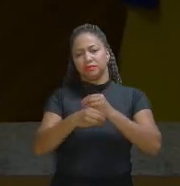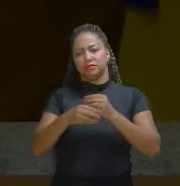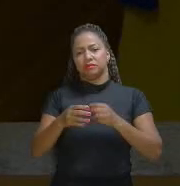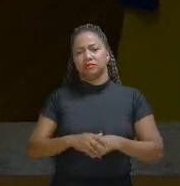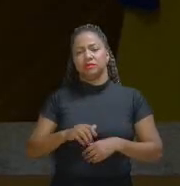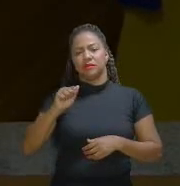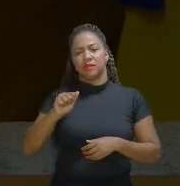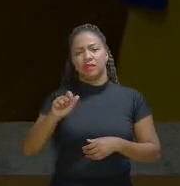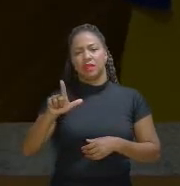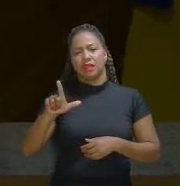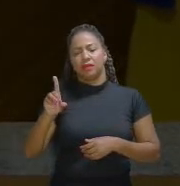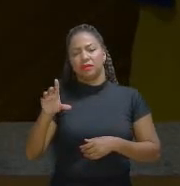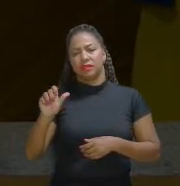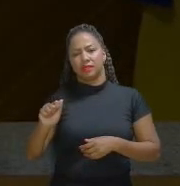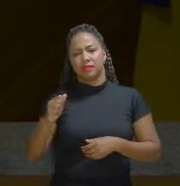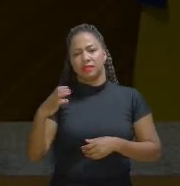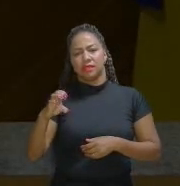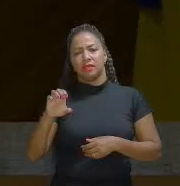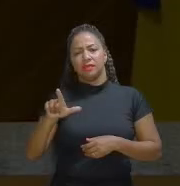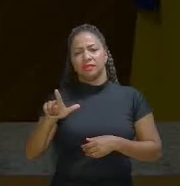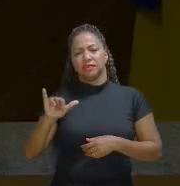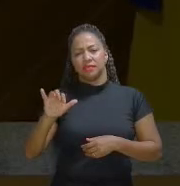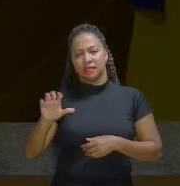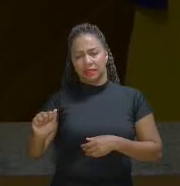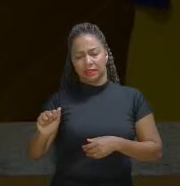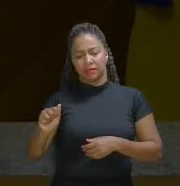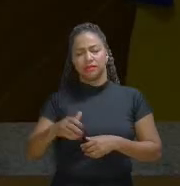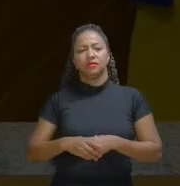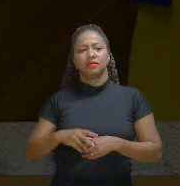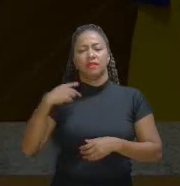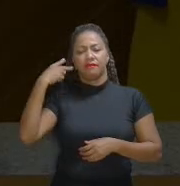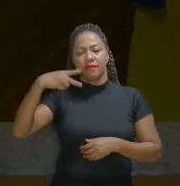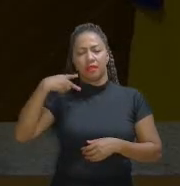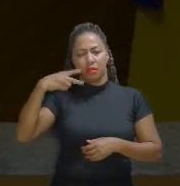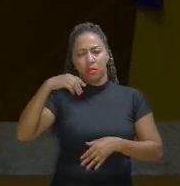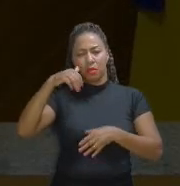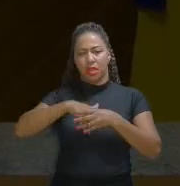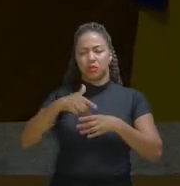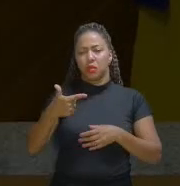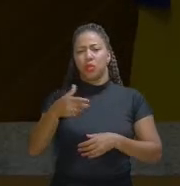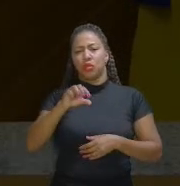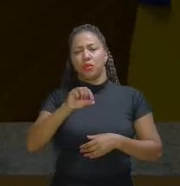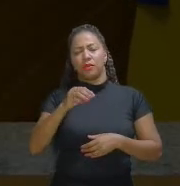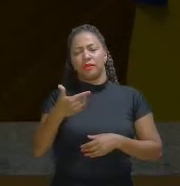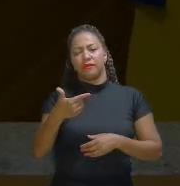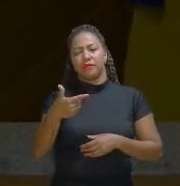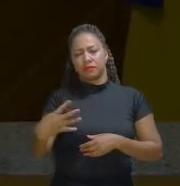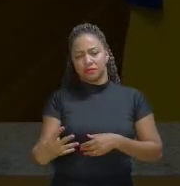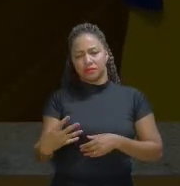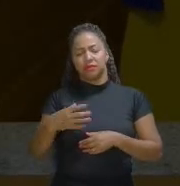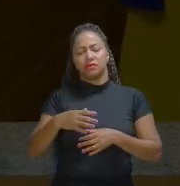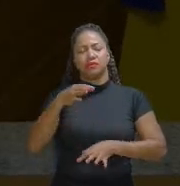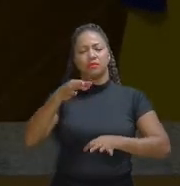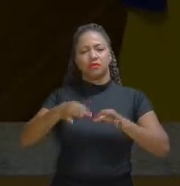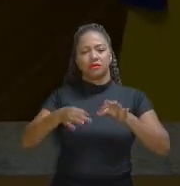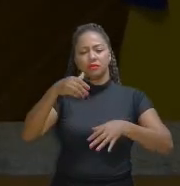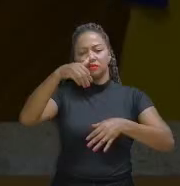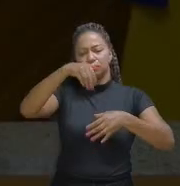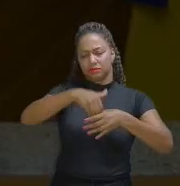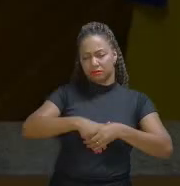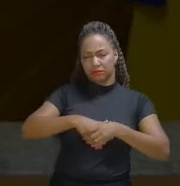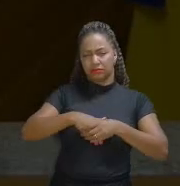de Albacélia Narciso Forte, referente ao cargo de vereador nas eleições de 2024, nos termos do voto